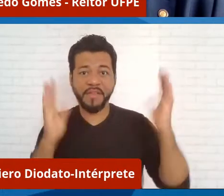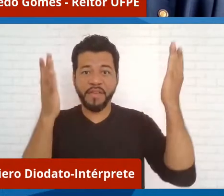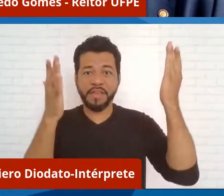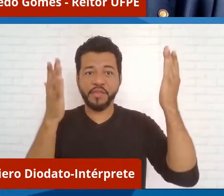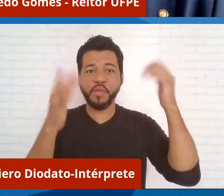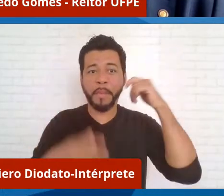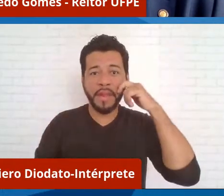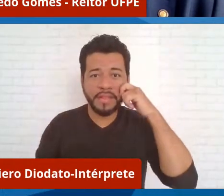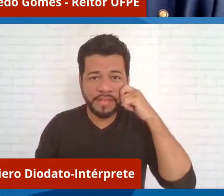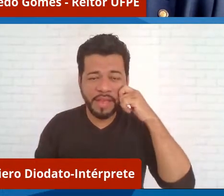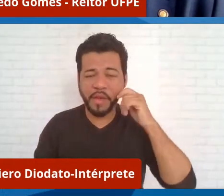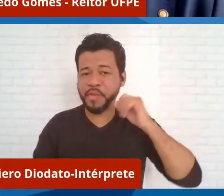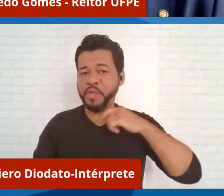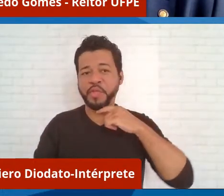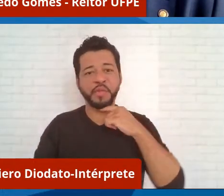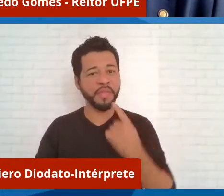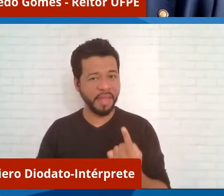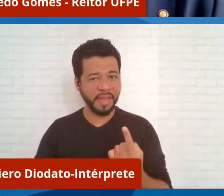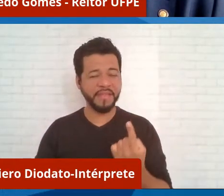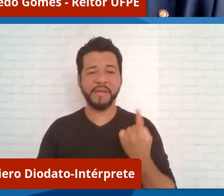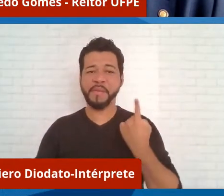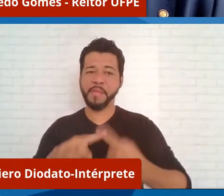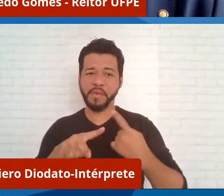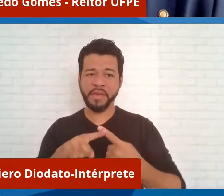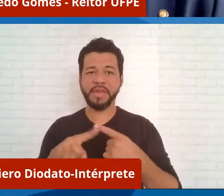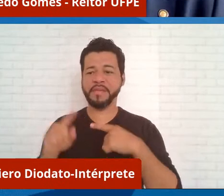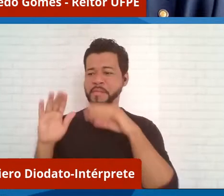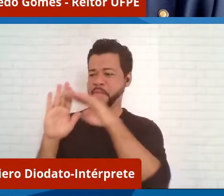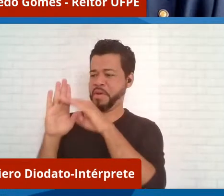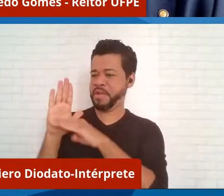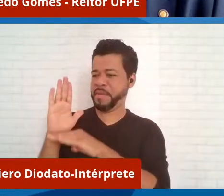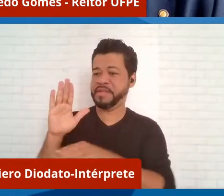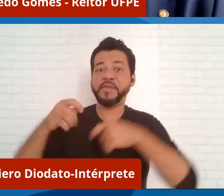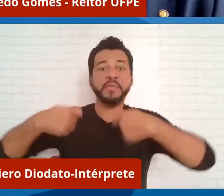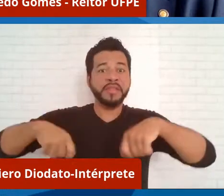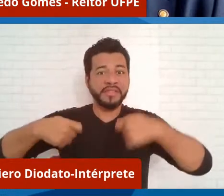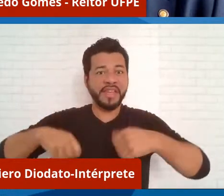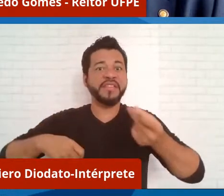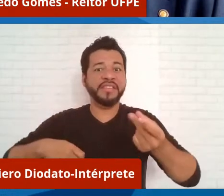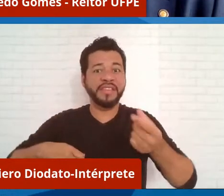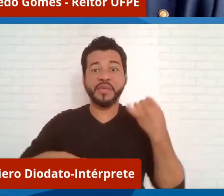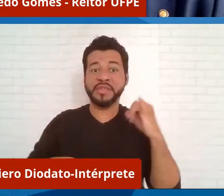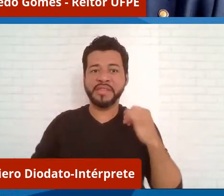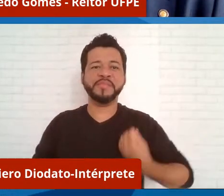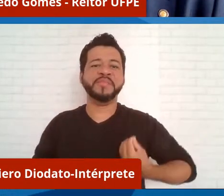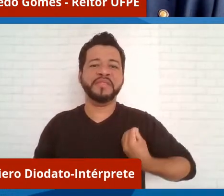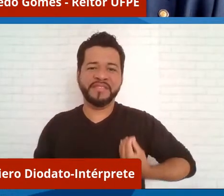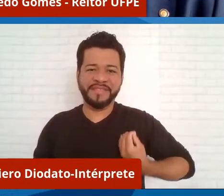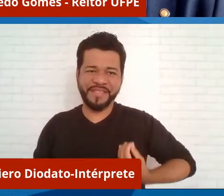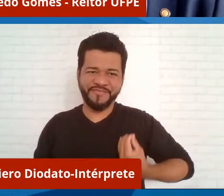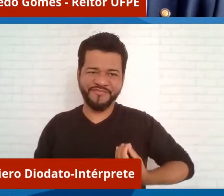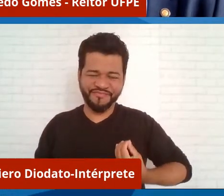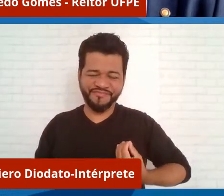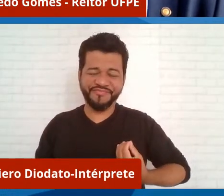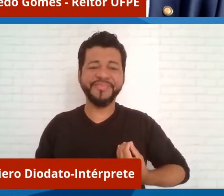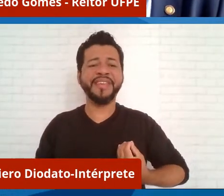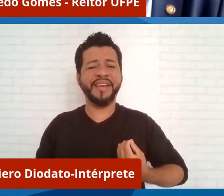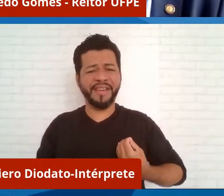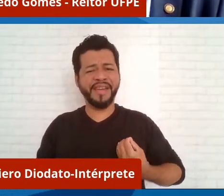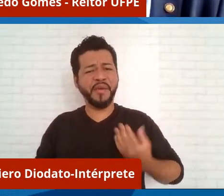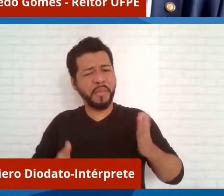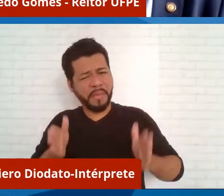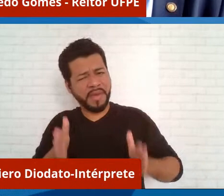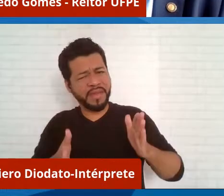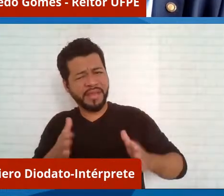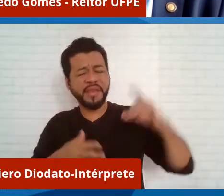arcar com uma programação como a gente conseguiu. Então, eu acho que é o grande paradoxo do momento que a gente está vivendo, né?